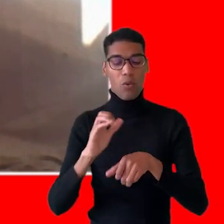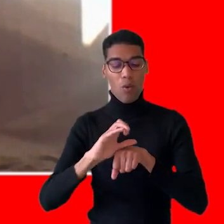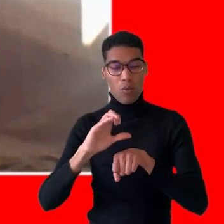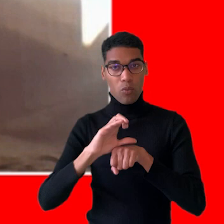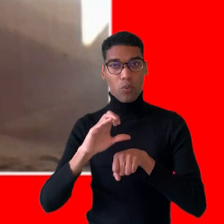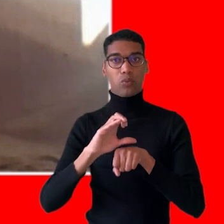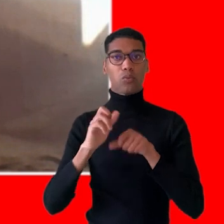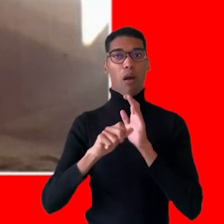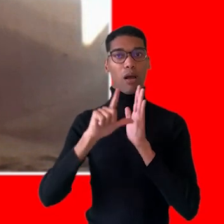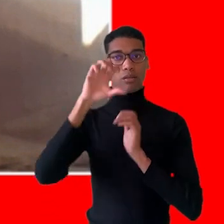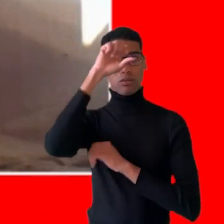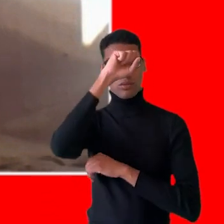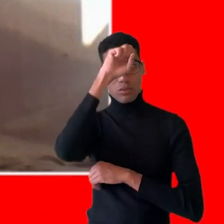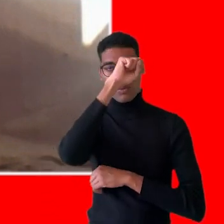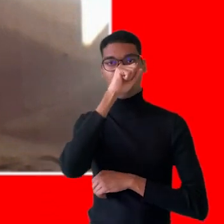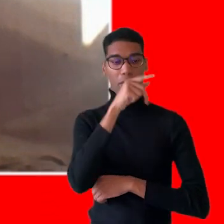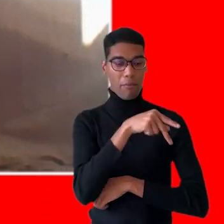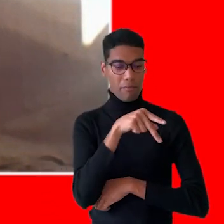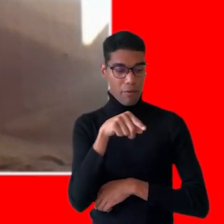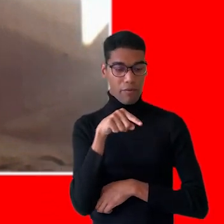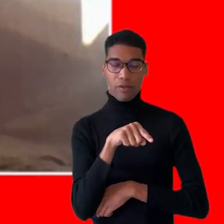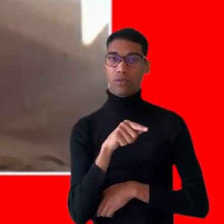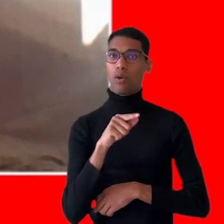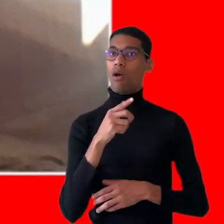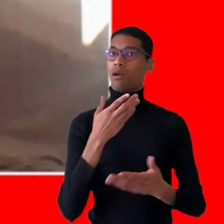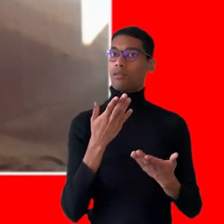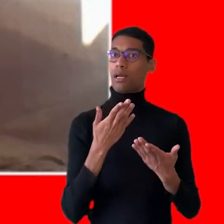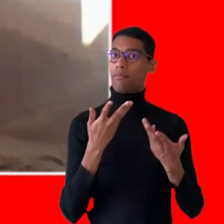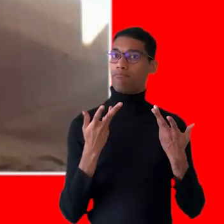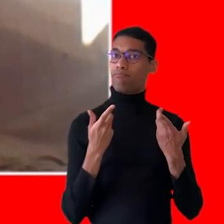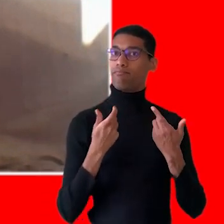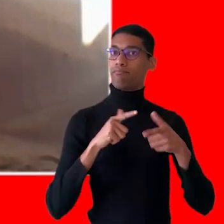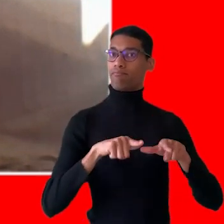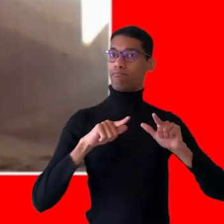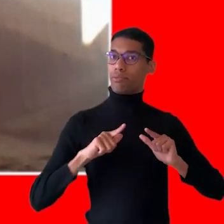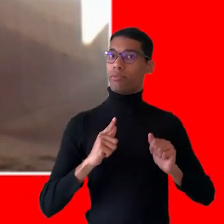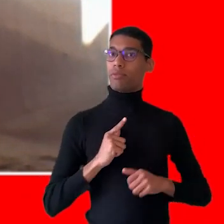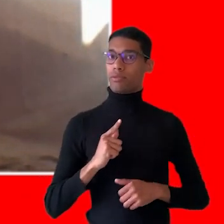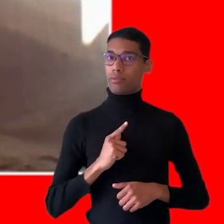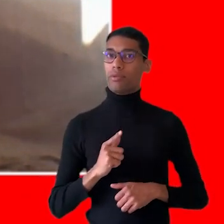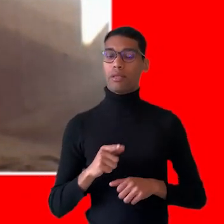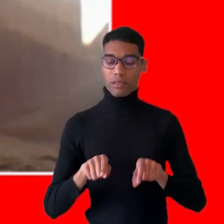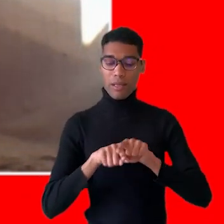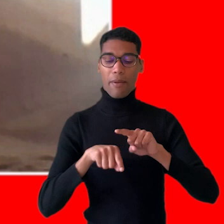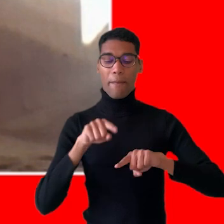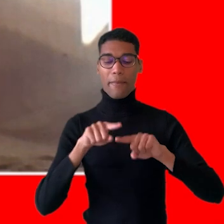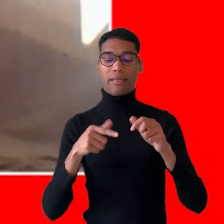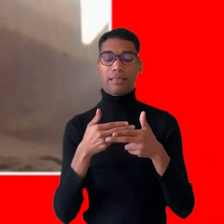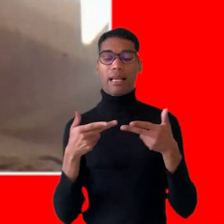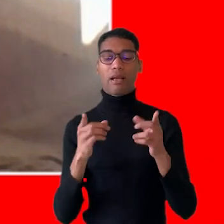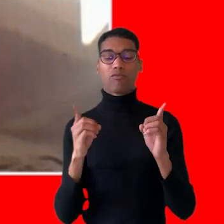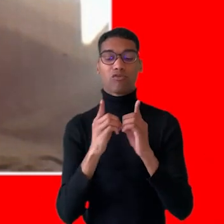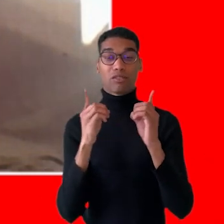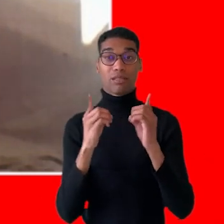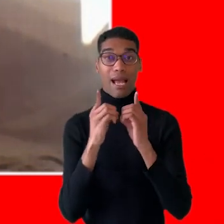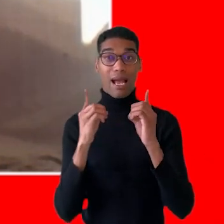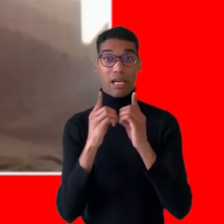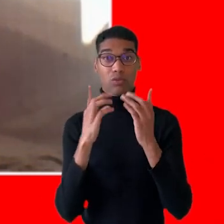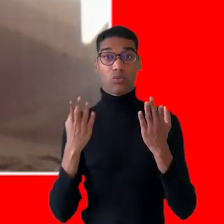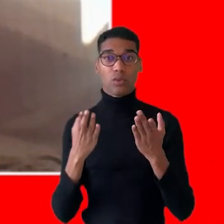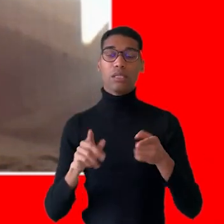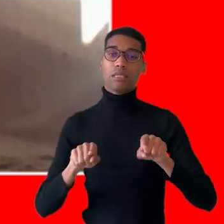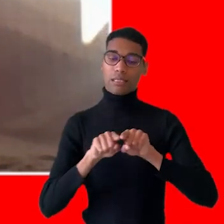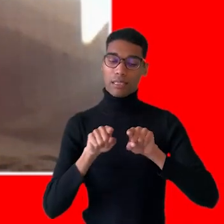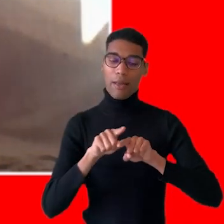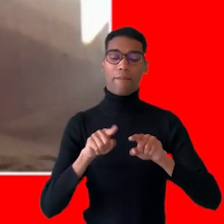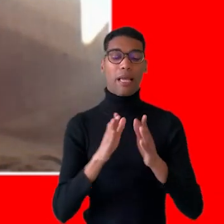especialistas, né, que dominam esses temas todos que a lei abrange, né? Também tem que ter material didático, né, tem que